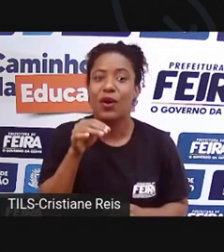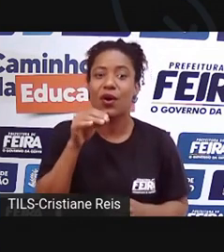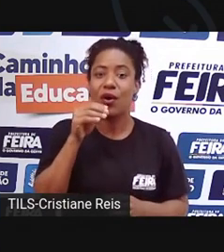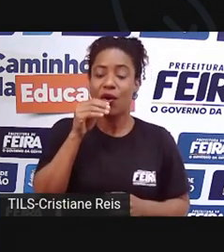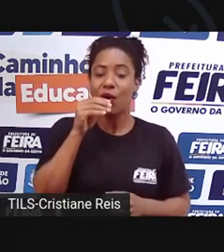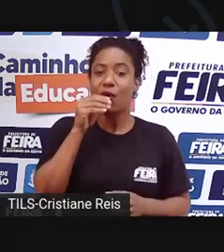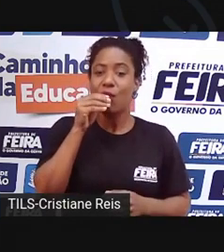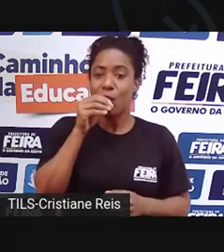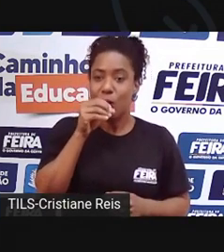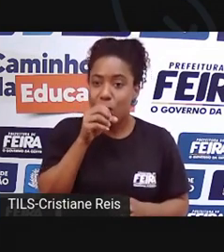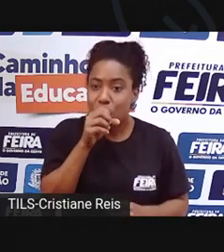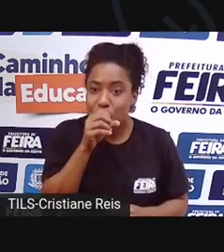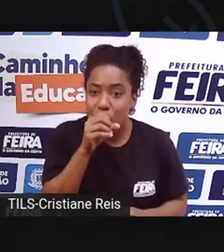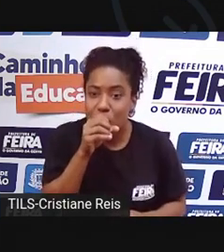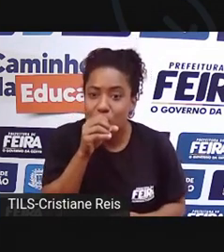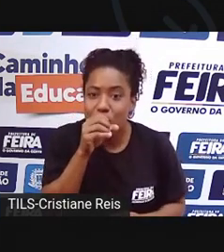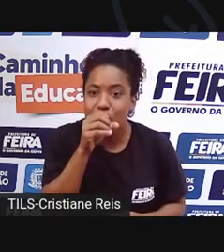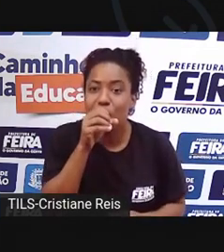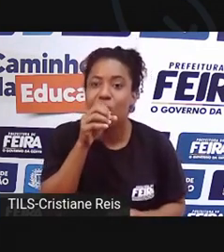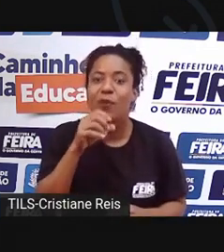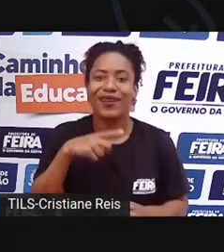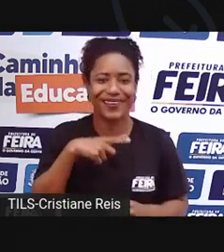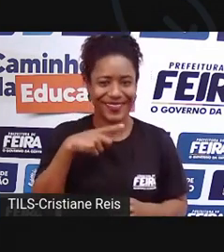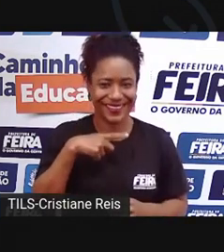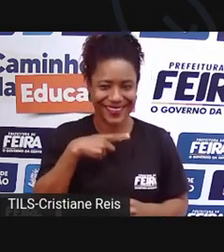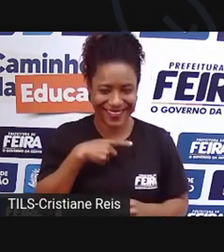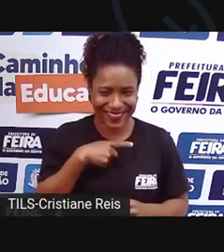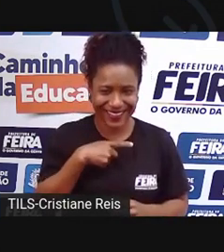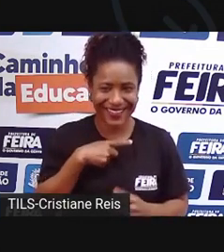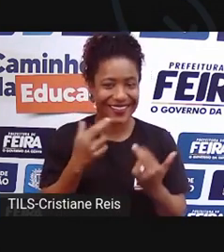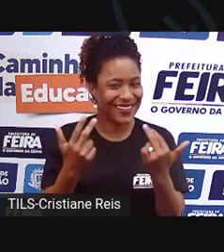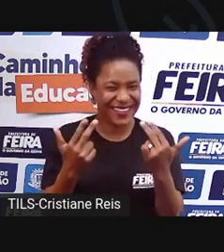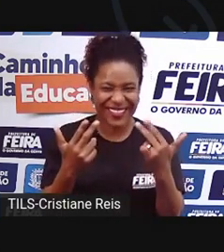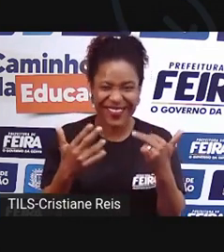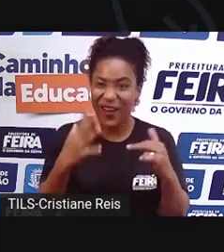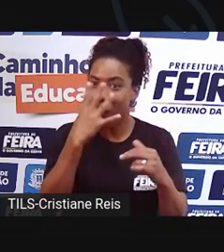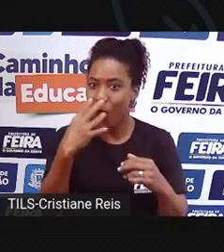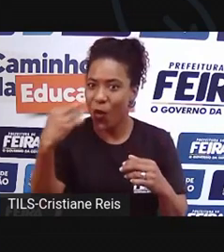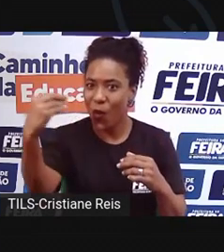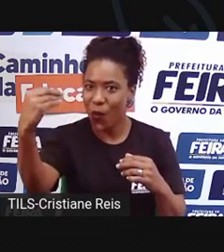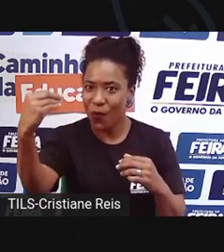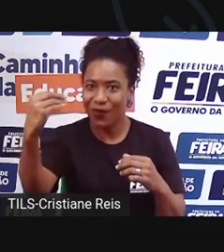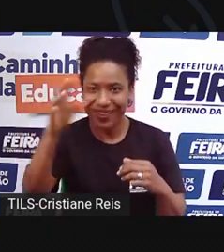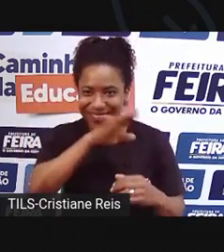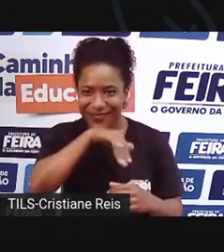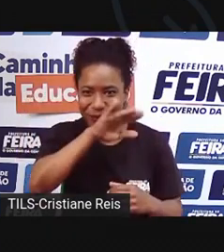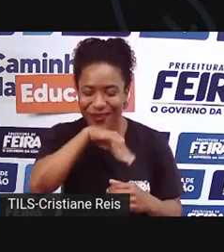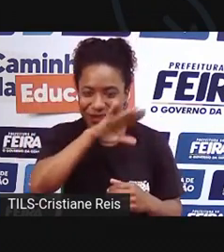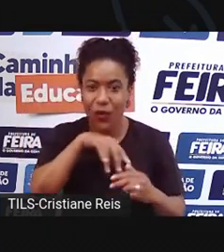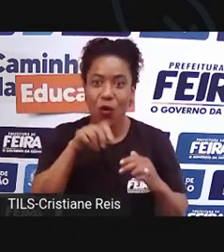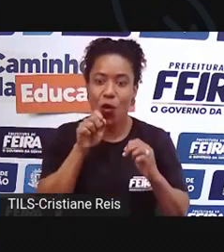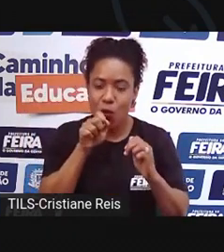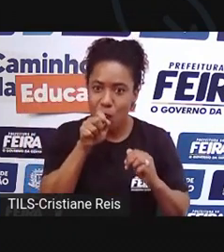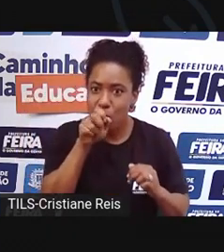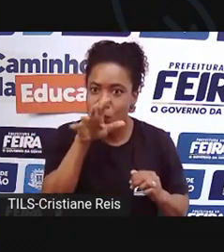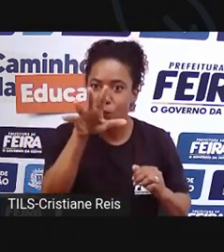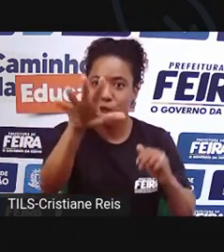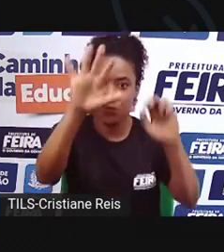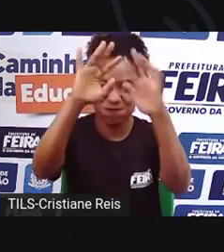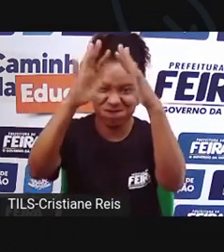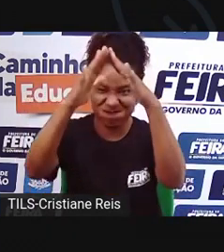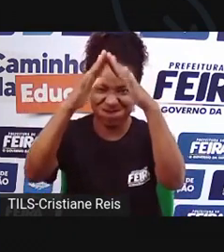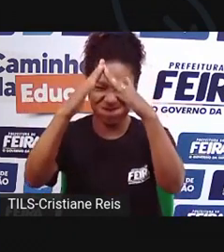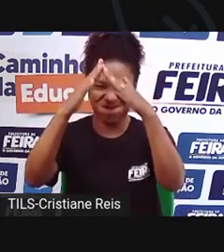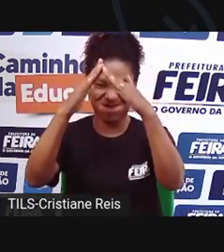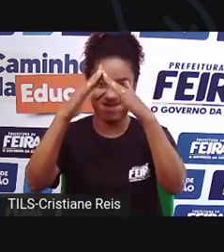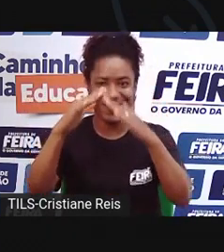Igual como o lobo mau assopra a casa dos porquinhos. Isso, meninada, a gente vai precisar